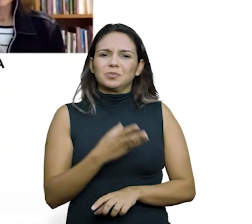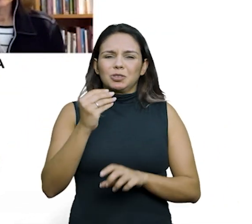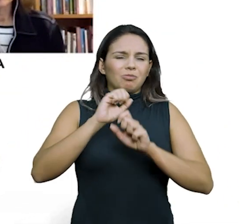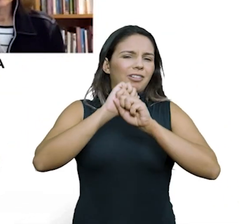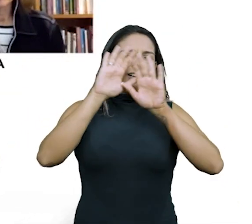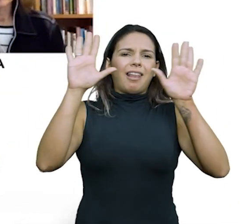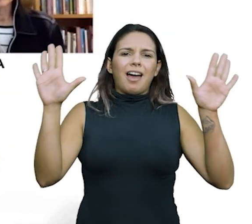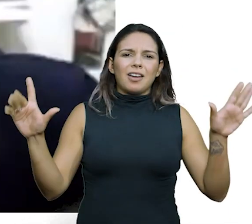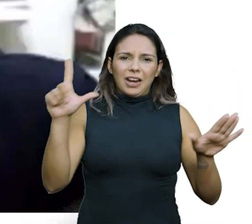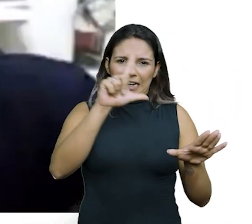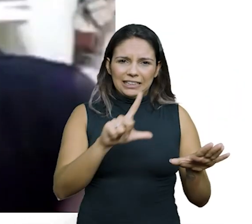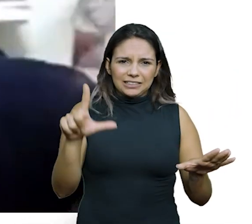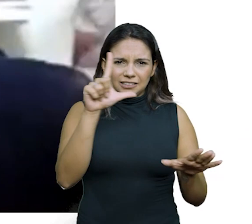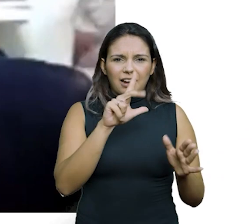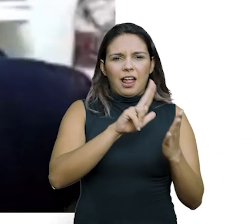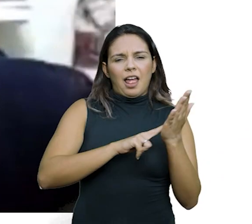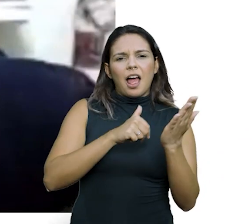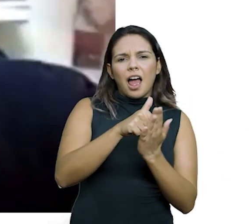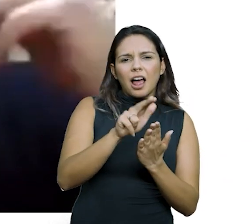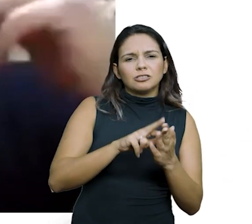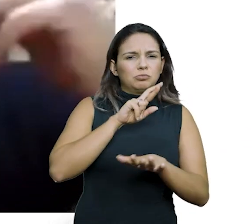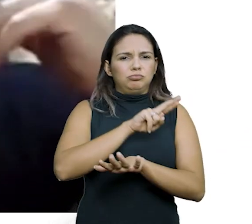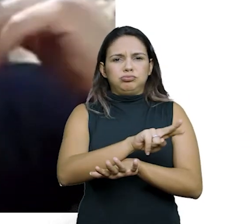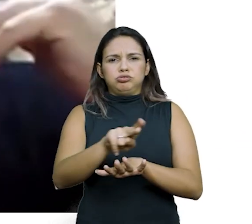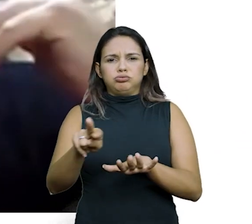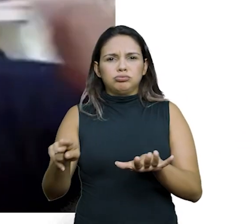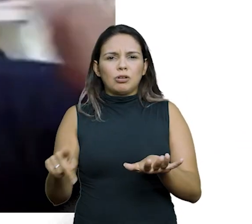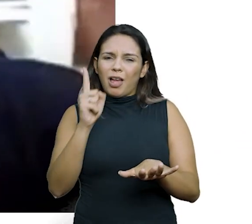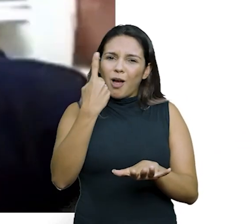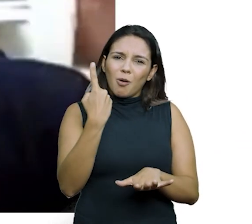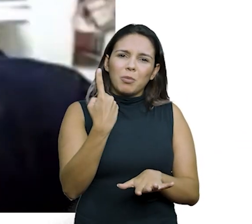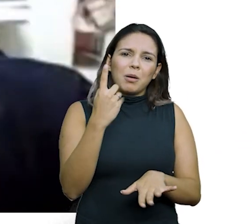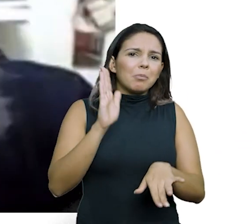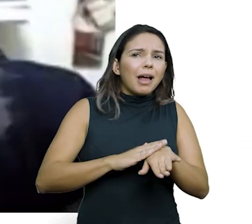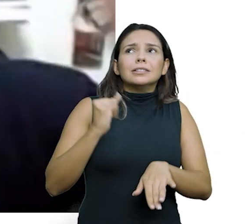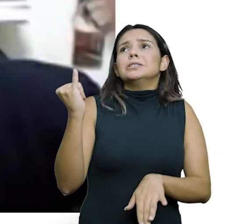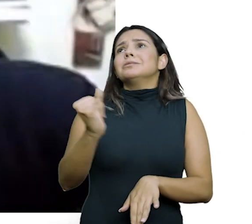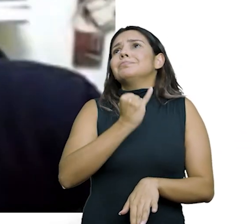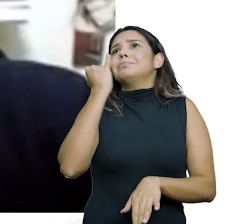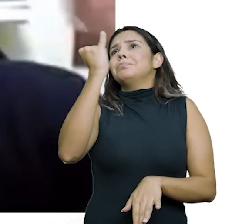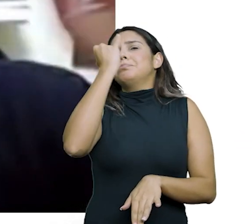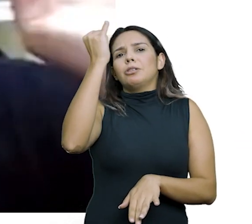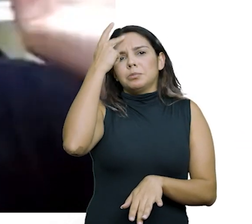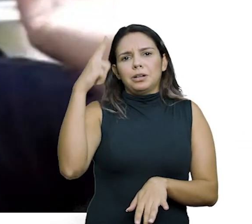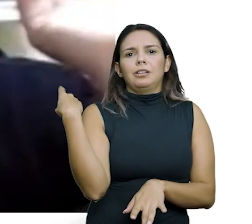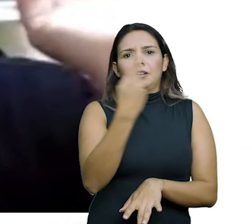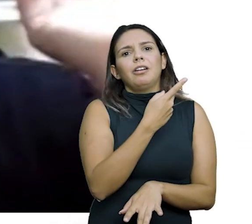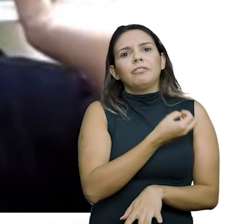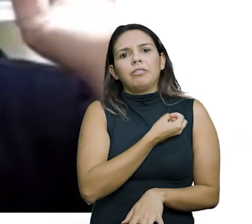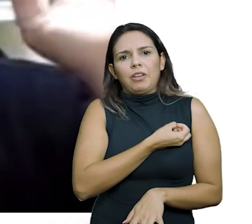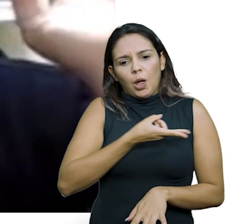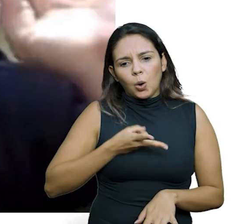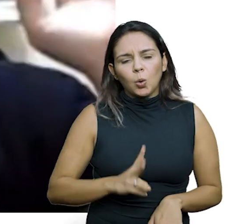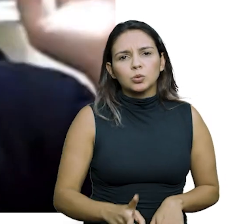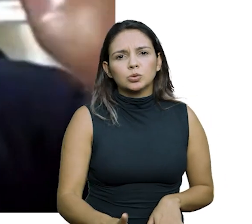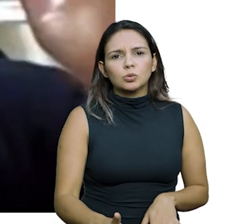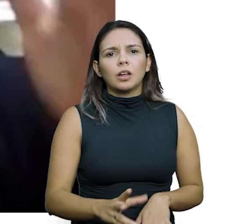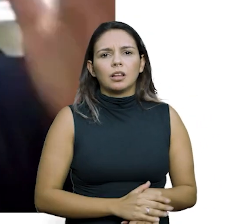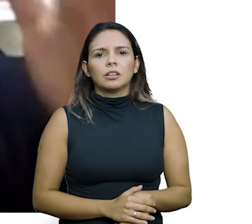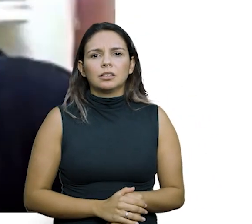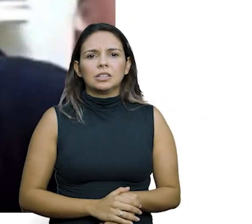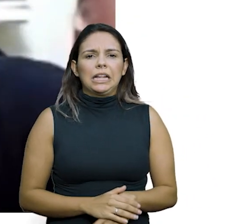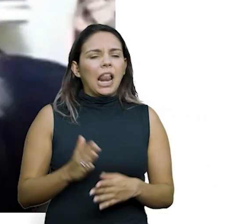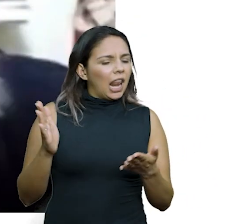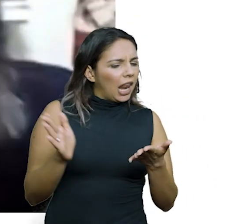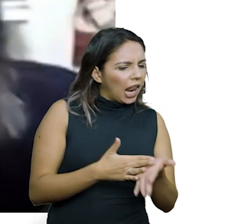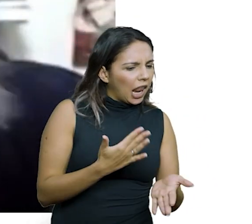muito claro que a literatura, a arte em geral, é uma das questões fundamentais e essenciais para a nossa sobrevivência, né? O aumento